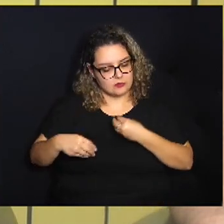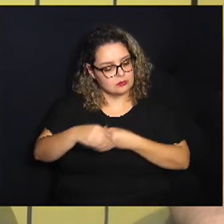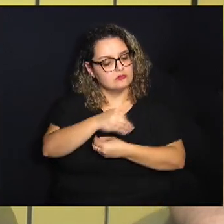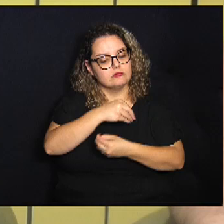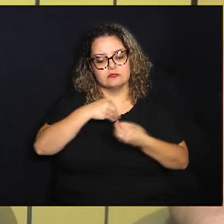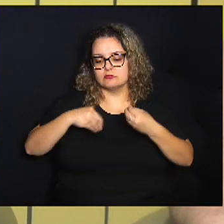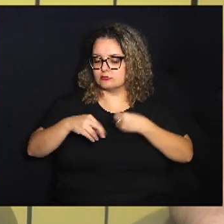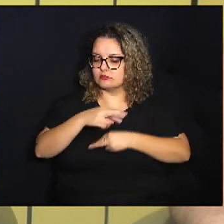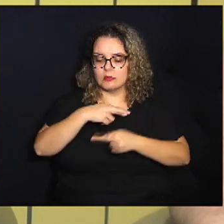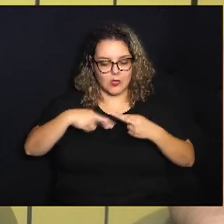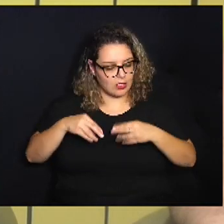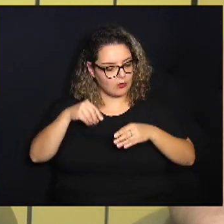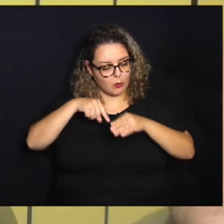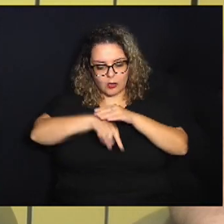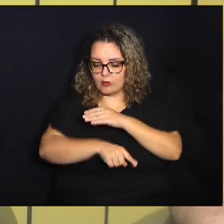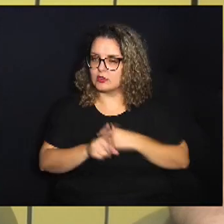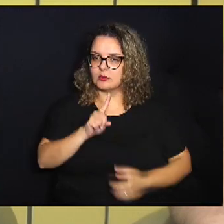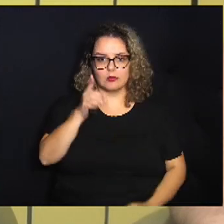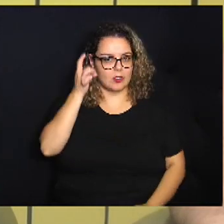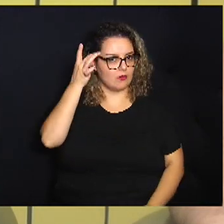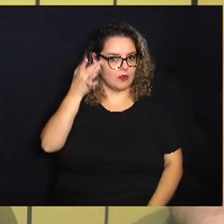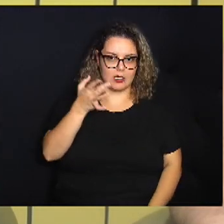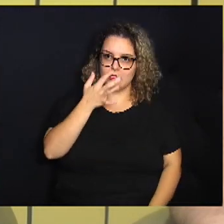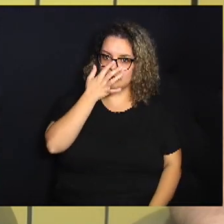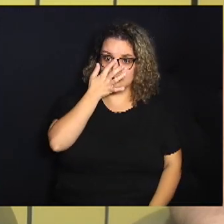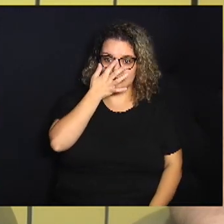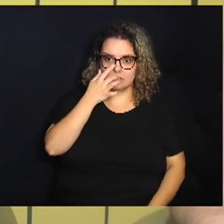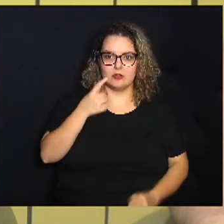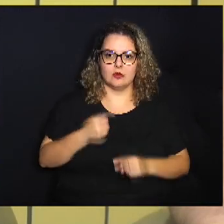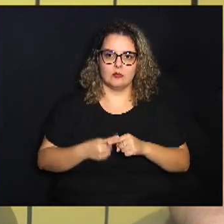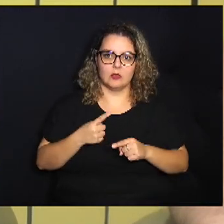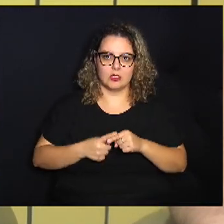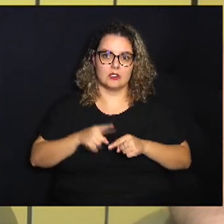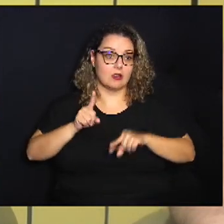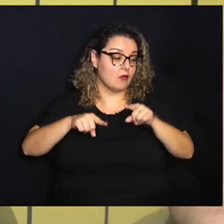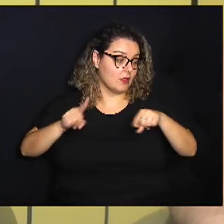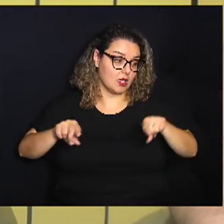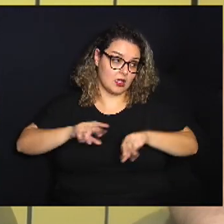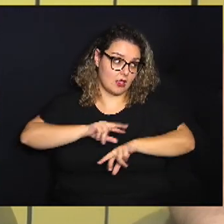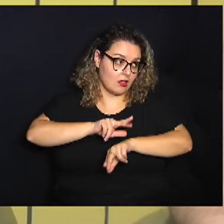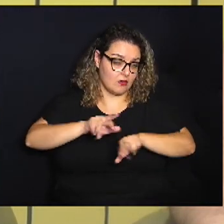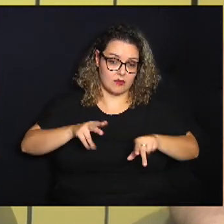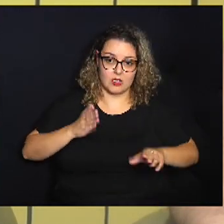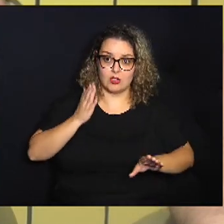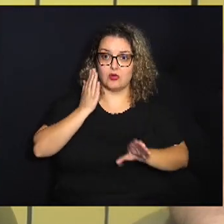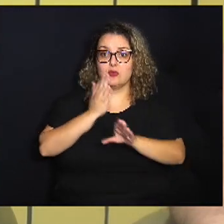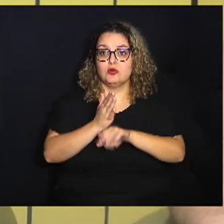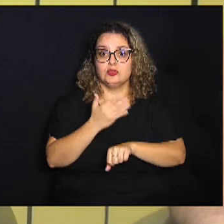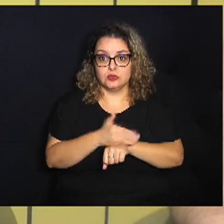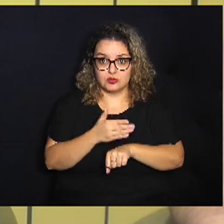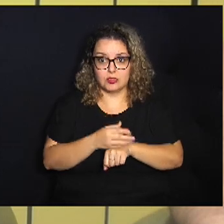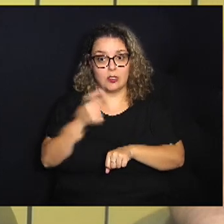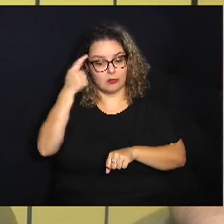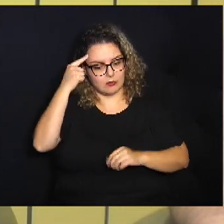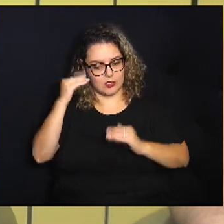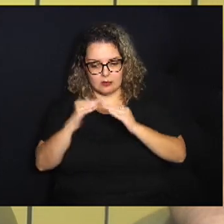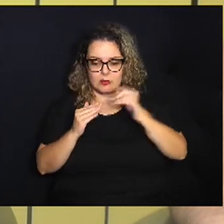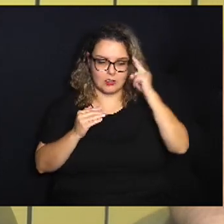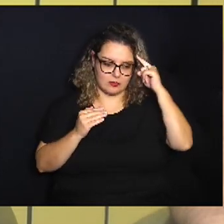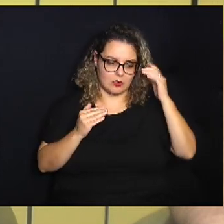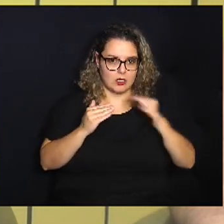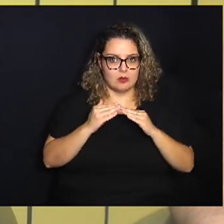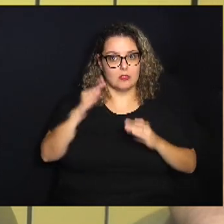é uma tarefa fácil, porque são muitas variáveis, né? Você encontrar um treinador que pense igual você, que entenda